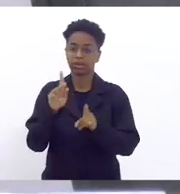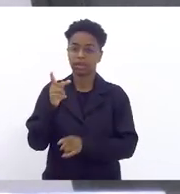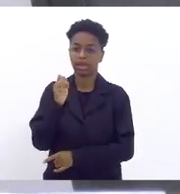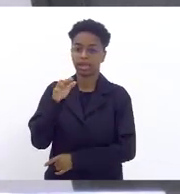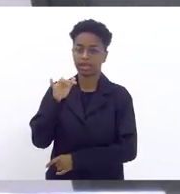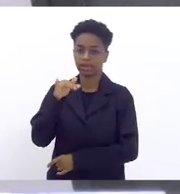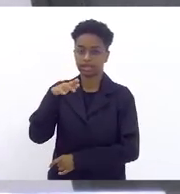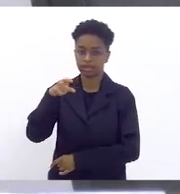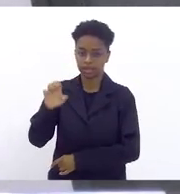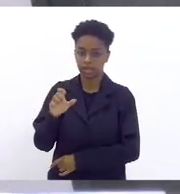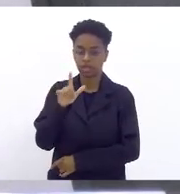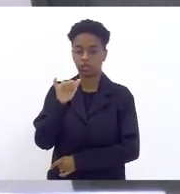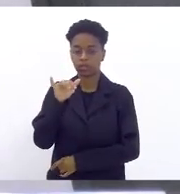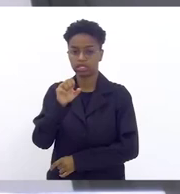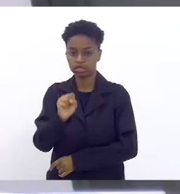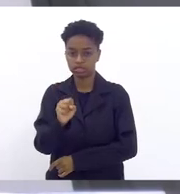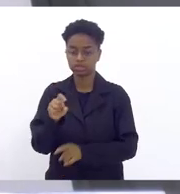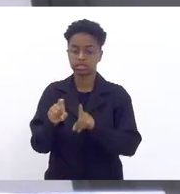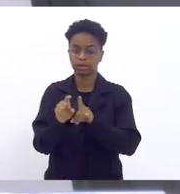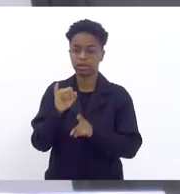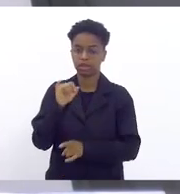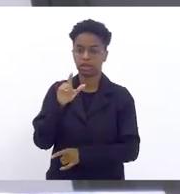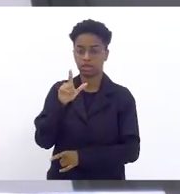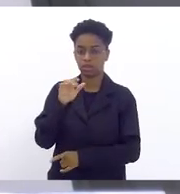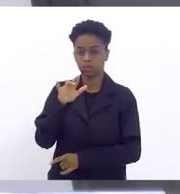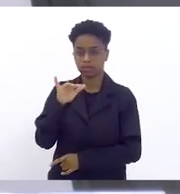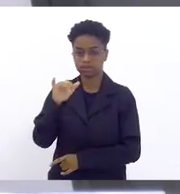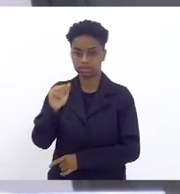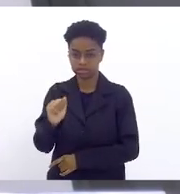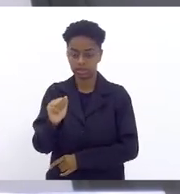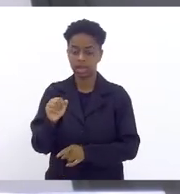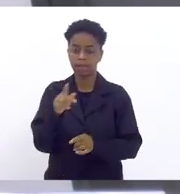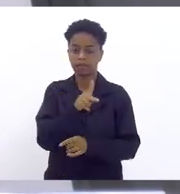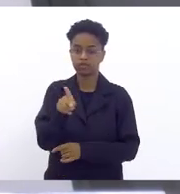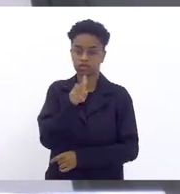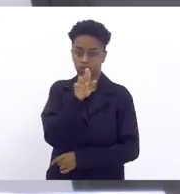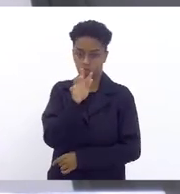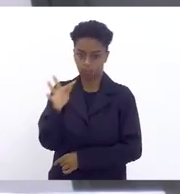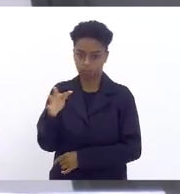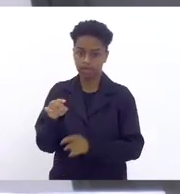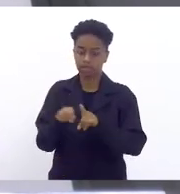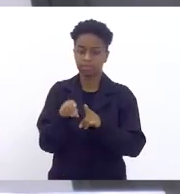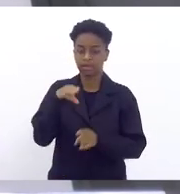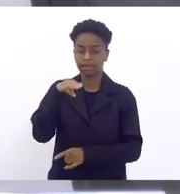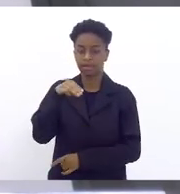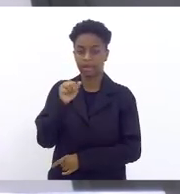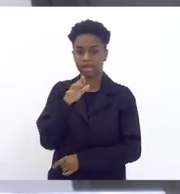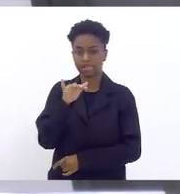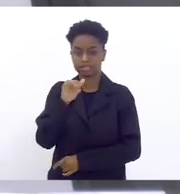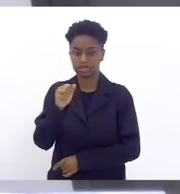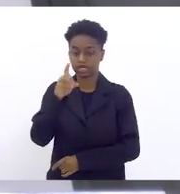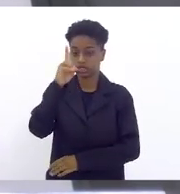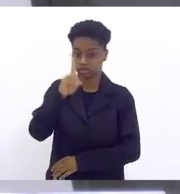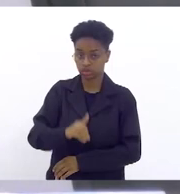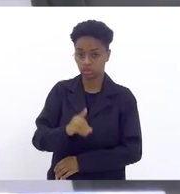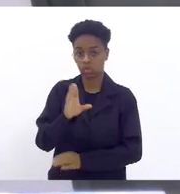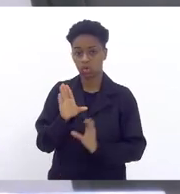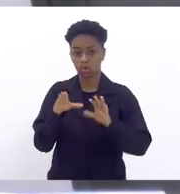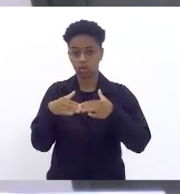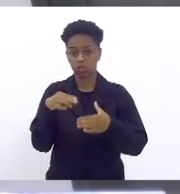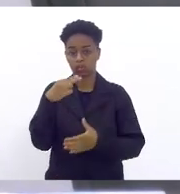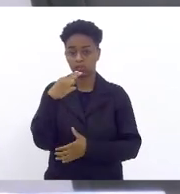Gustavo do ipeia a Lúcia Capanema professora da UFF a Márcia Caetano diretora do grupo